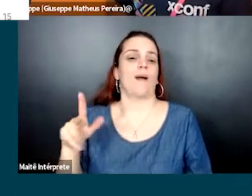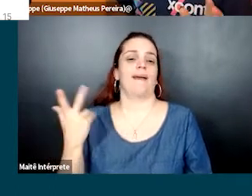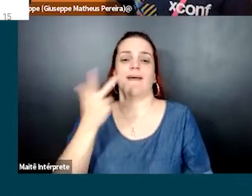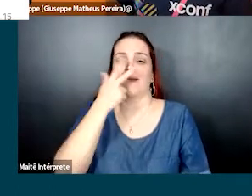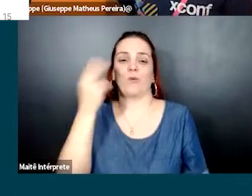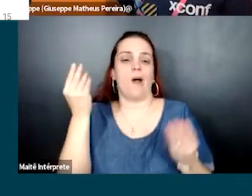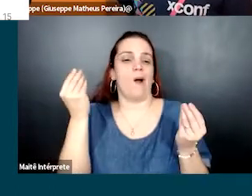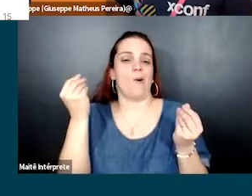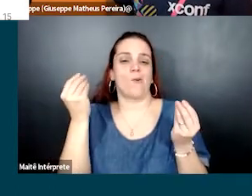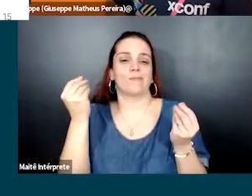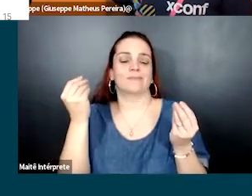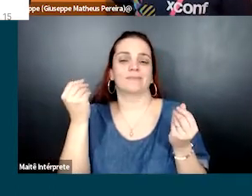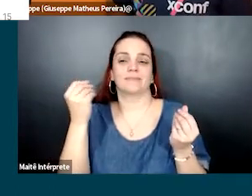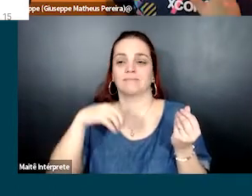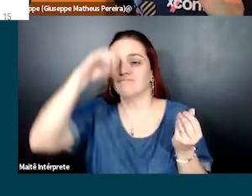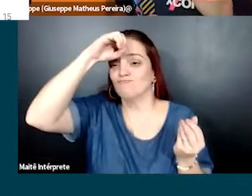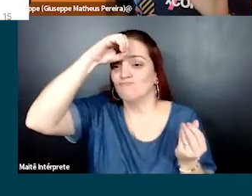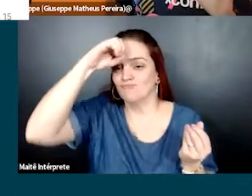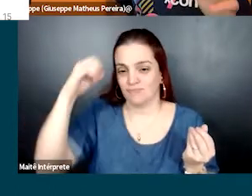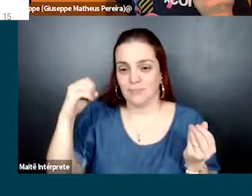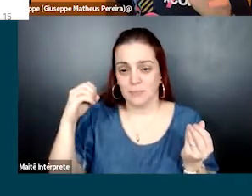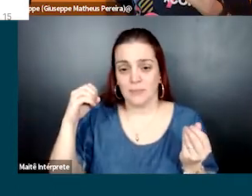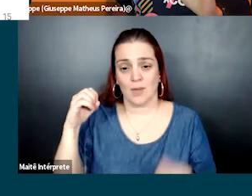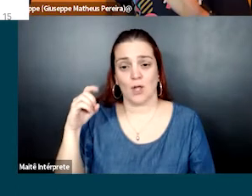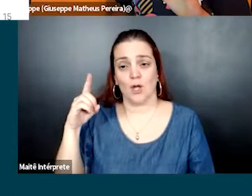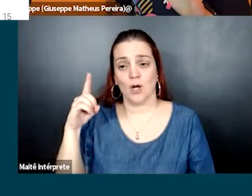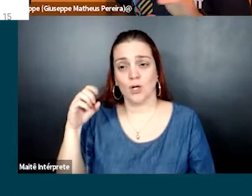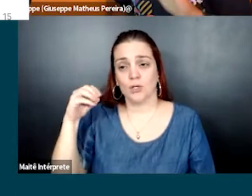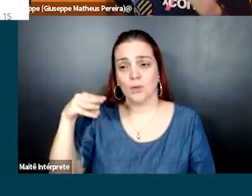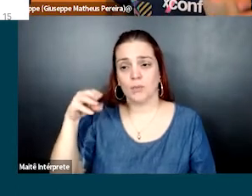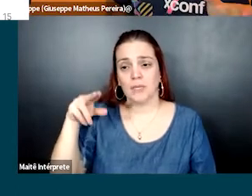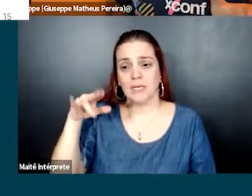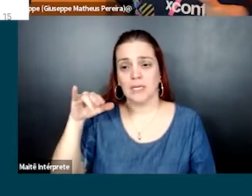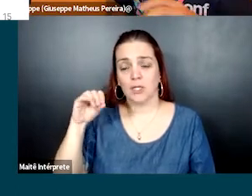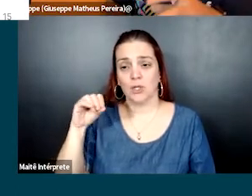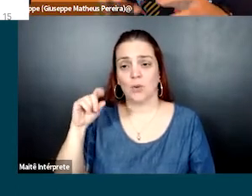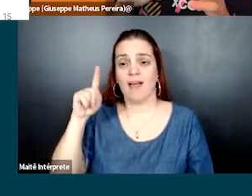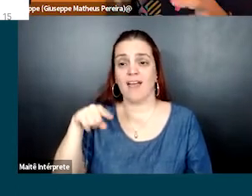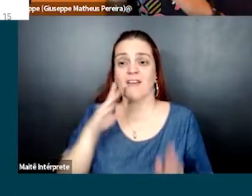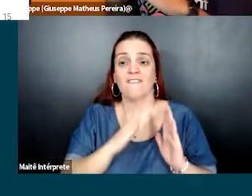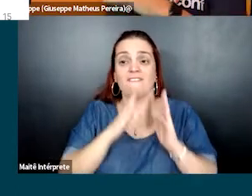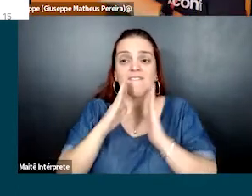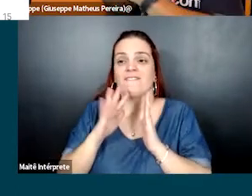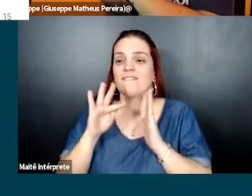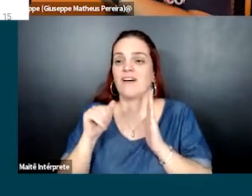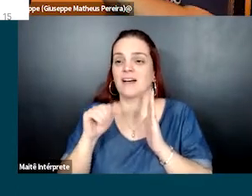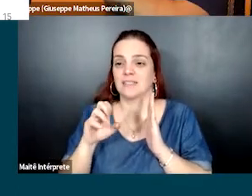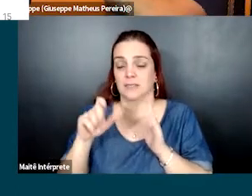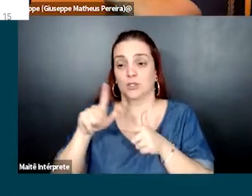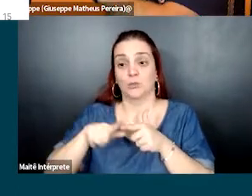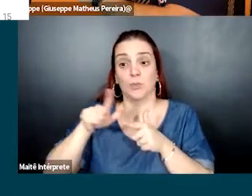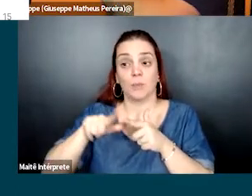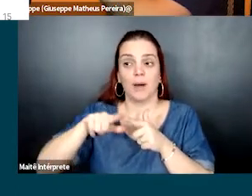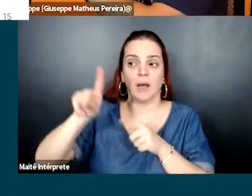que sentido? Essa parte pode ser bem impactante, porque o domínio geralmente é uma frase. A gente está resolvendo os problemas de um